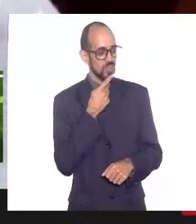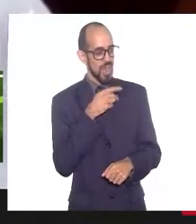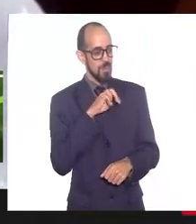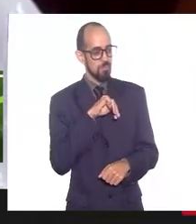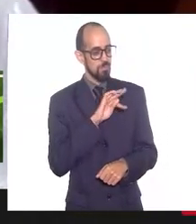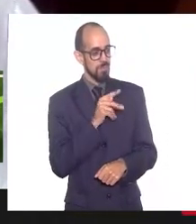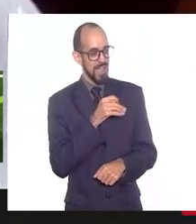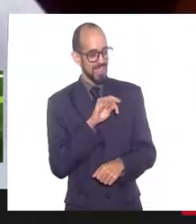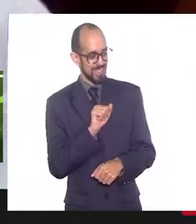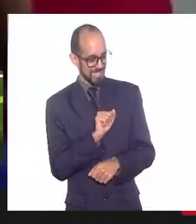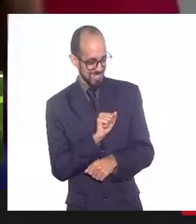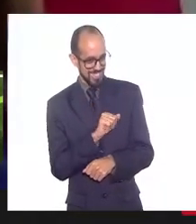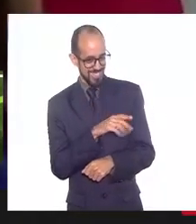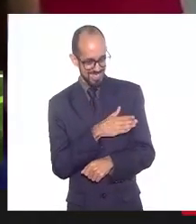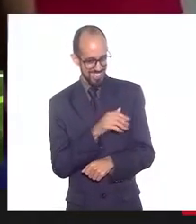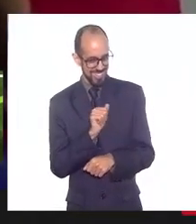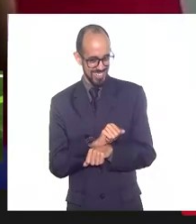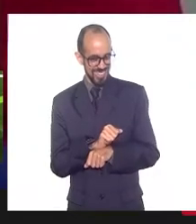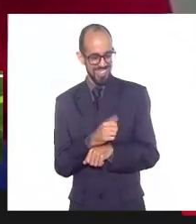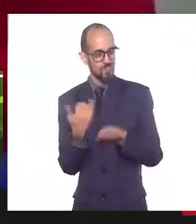Marta. Parabenizar. Margarete também deve falar